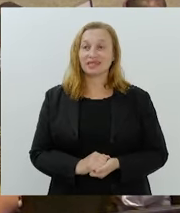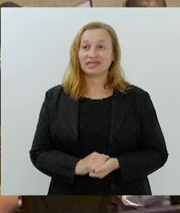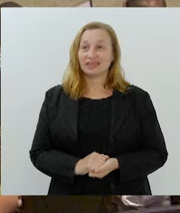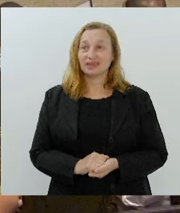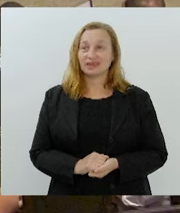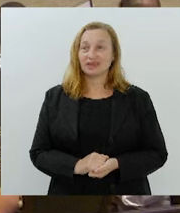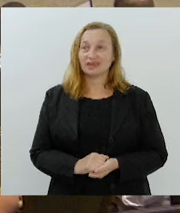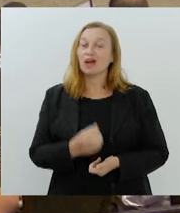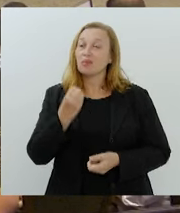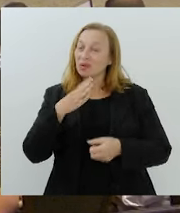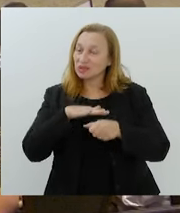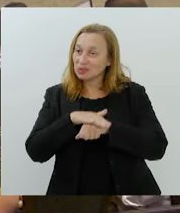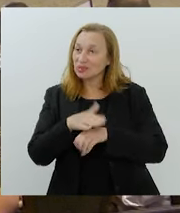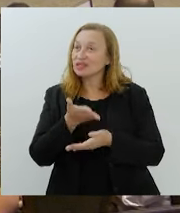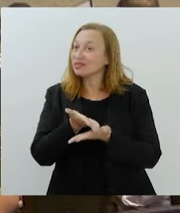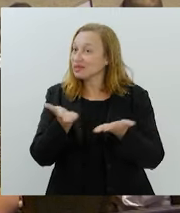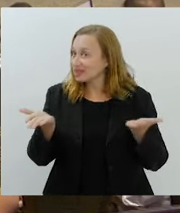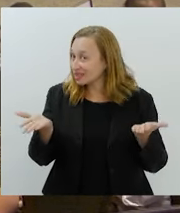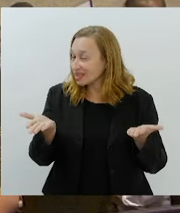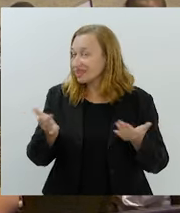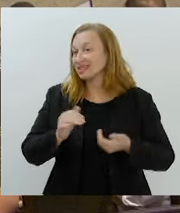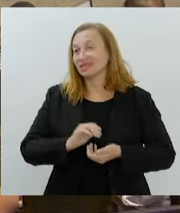dar boa noite a todas, a todos,